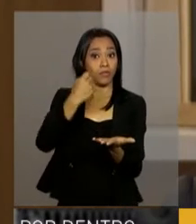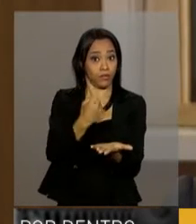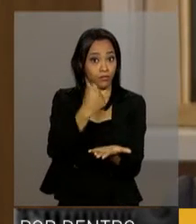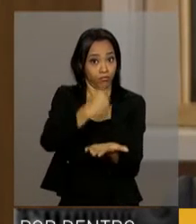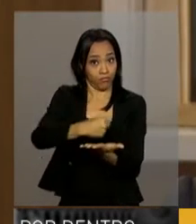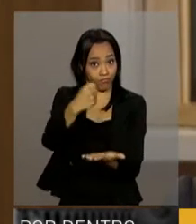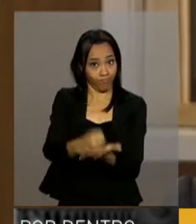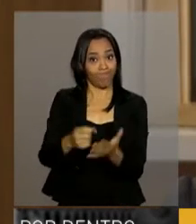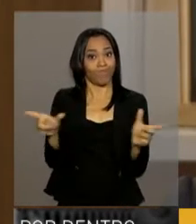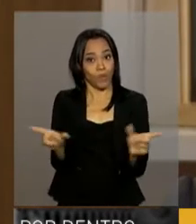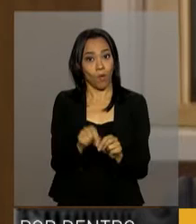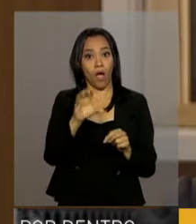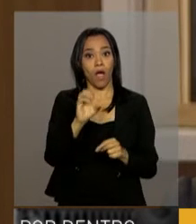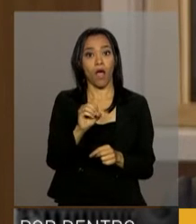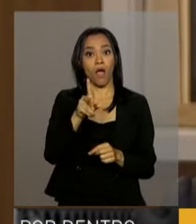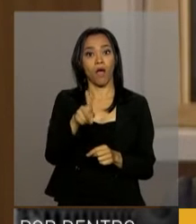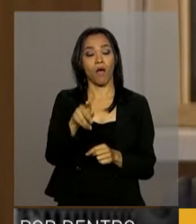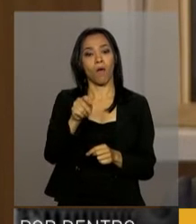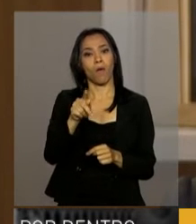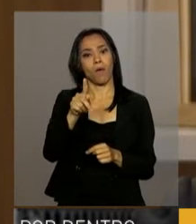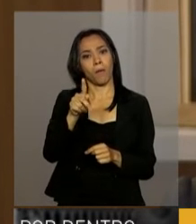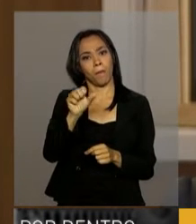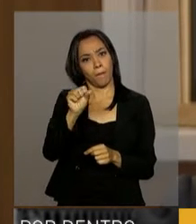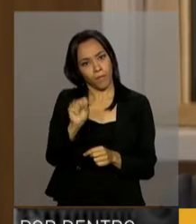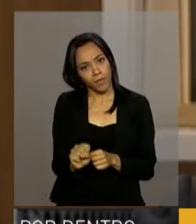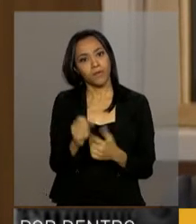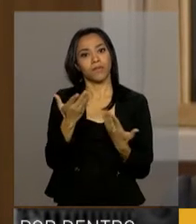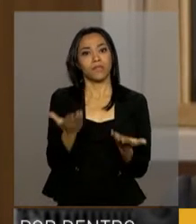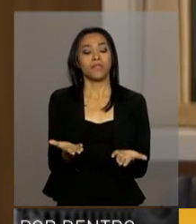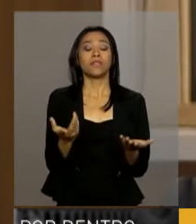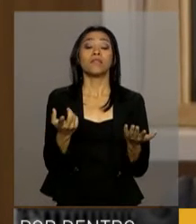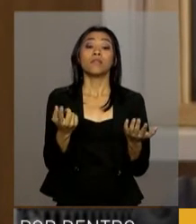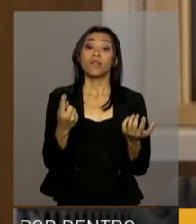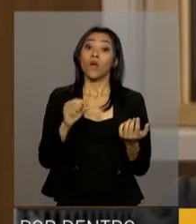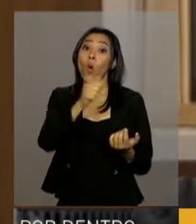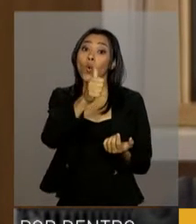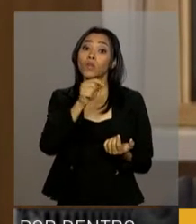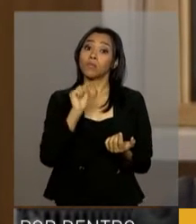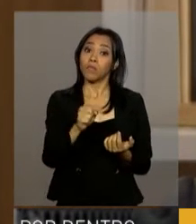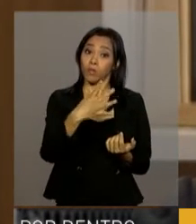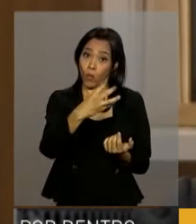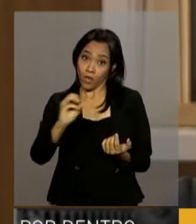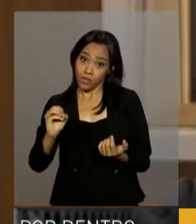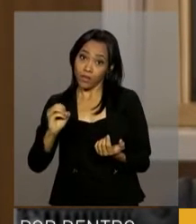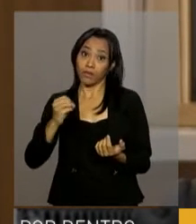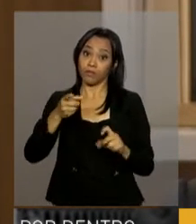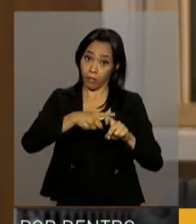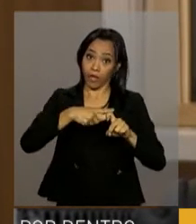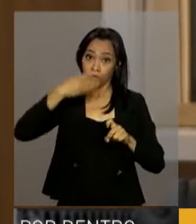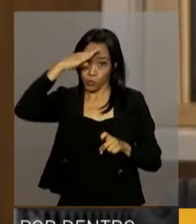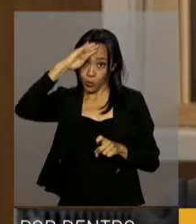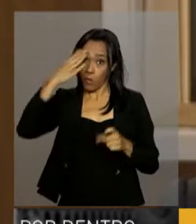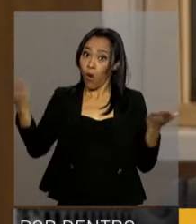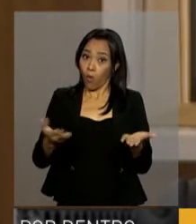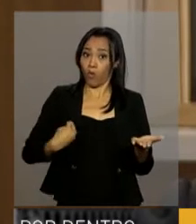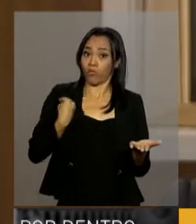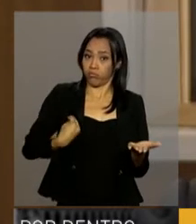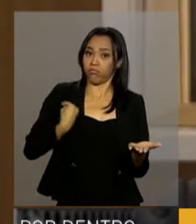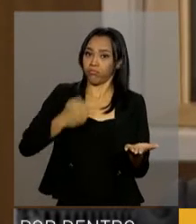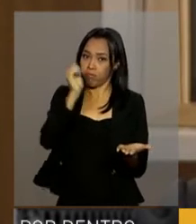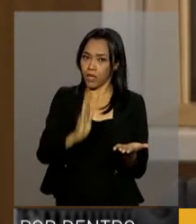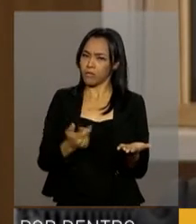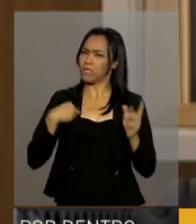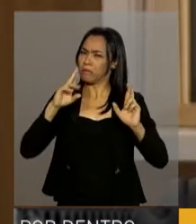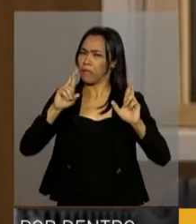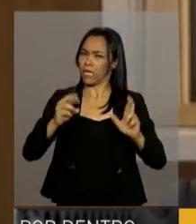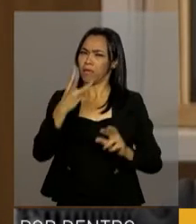a OPAS, na verdade, com a Organização Pan-Americana de Saúde, e dos 11.400 cubanos hoje no Brasil, nós esperamos